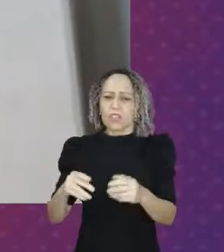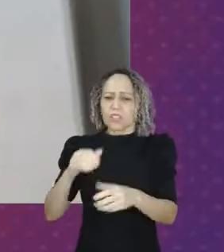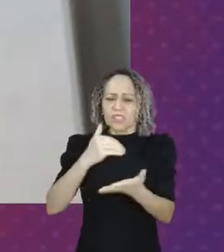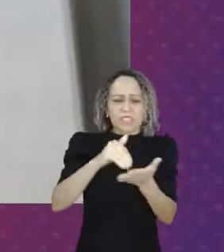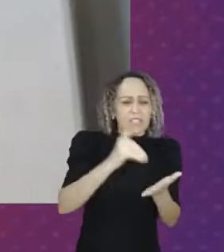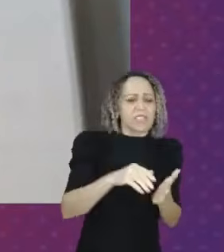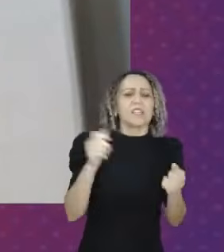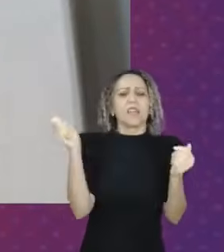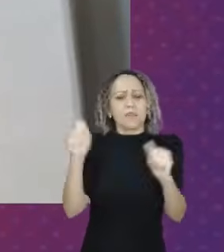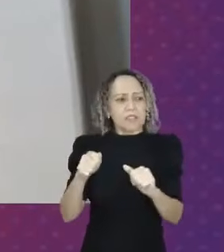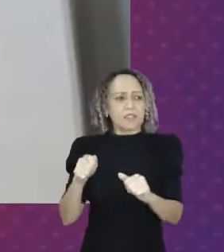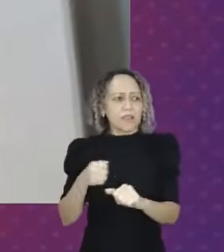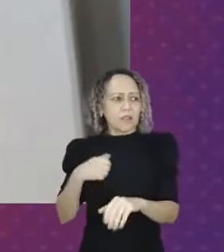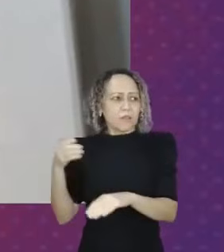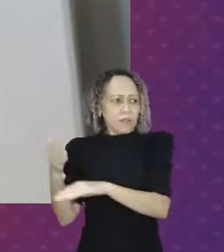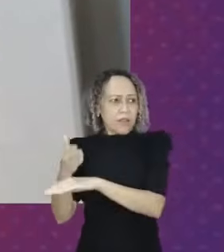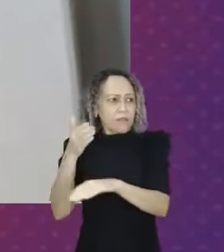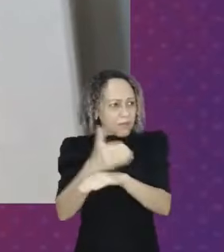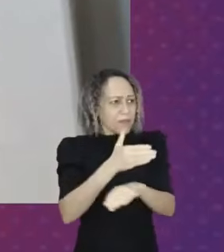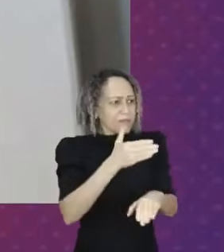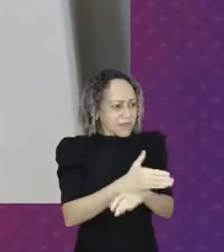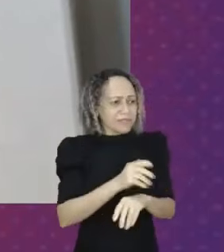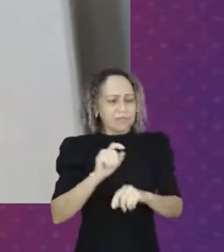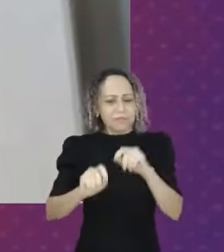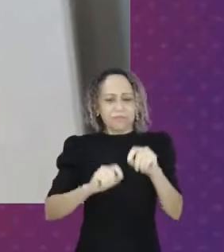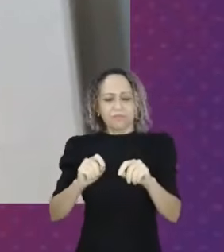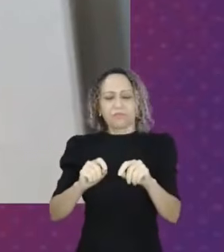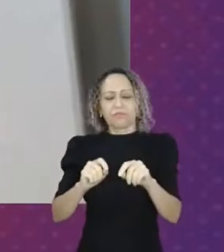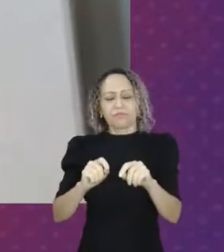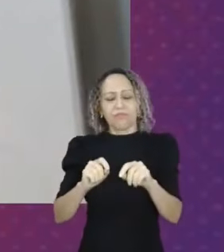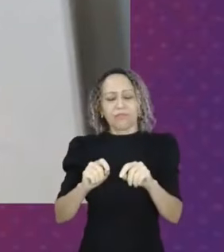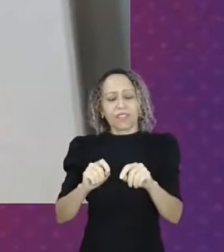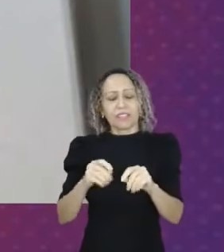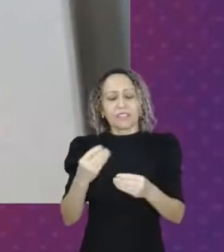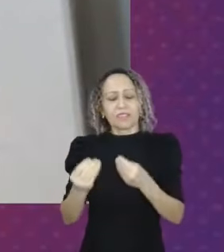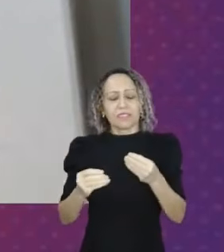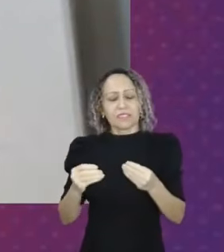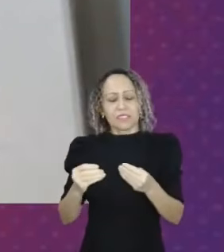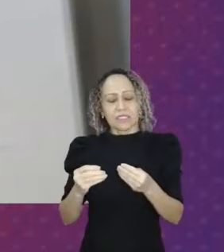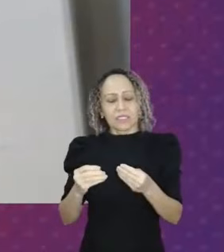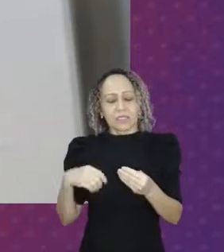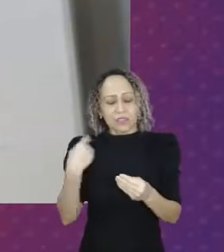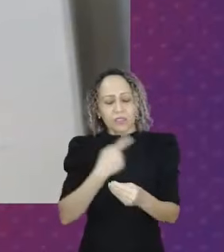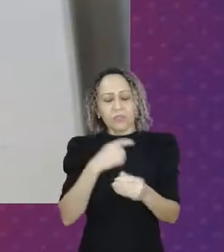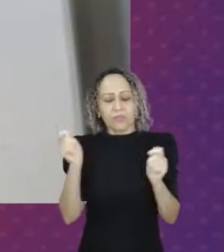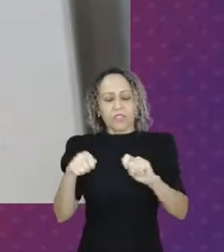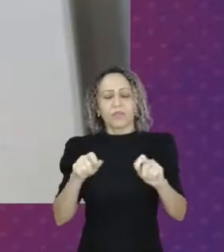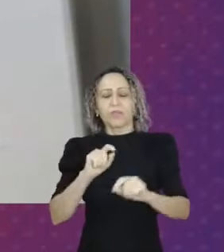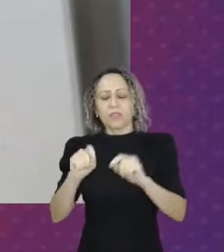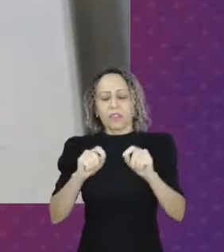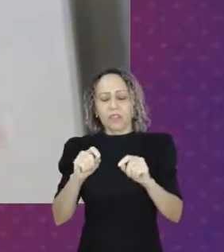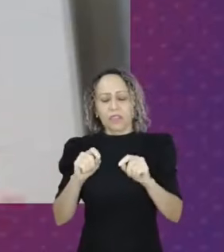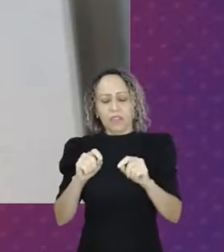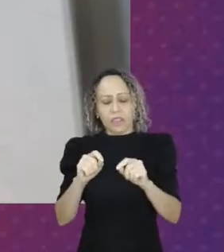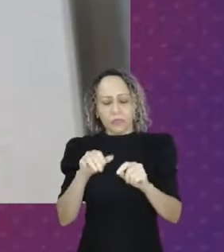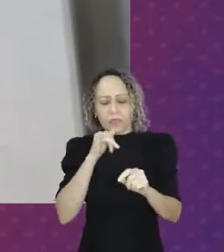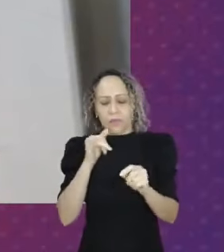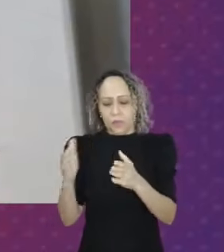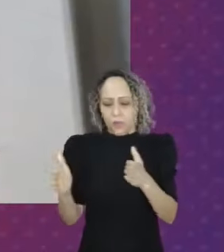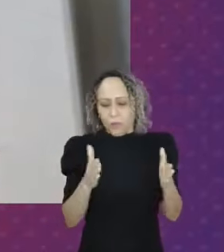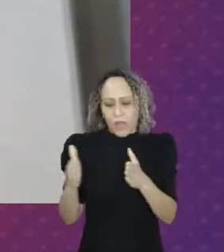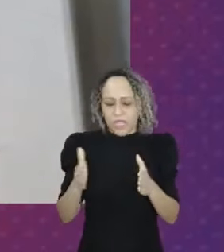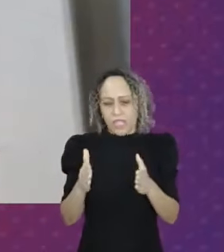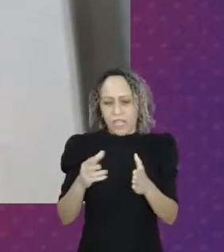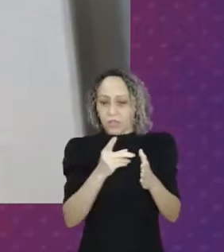secretarias, e isso precisa ser mostrado também. Então, são iniciativas que nós podemos, a partir dos mandatos petistas, dos mandatos